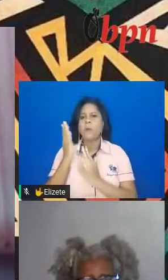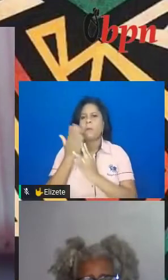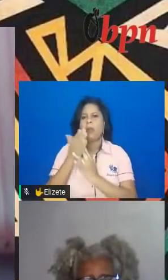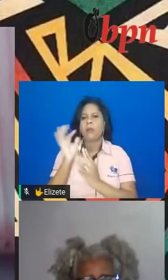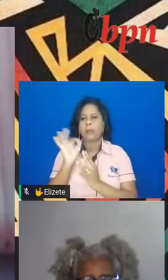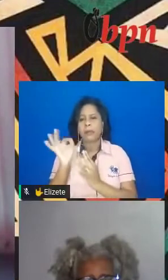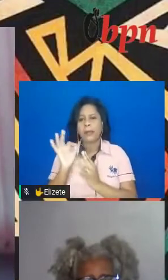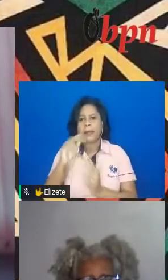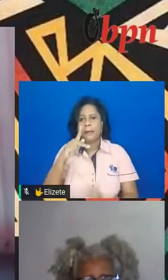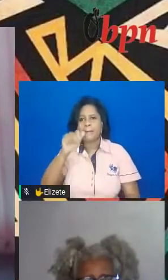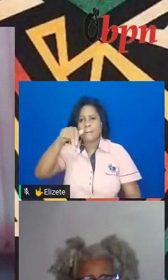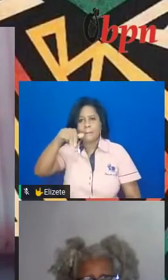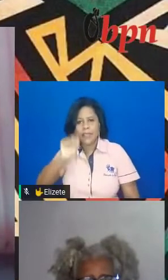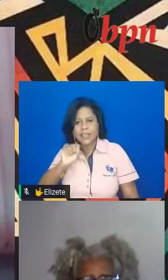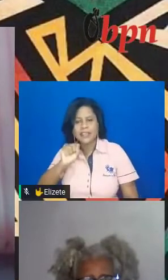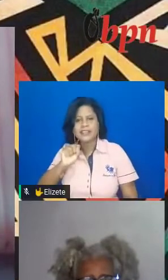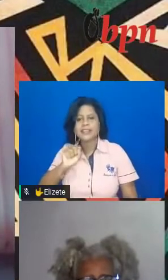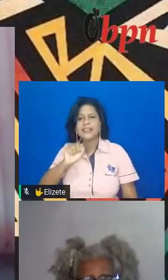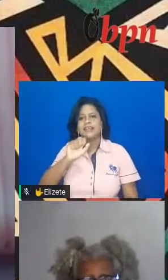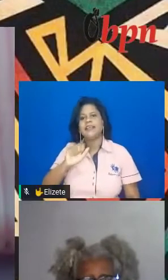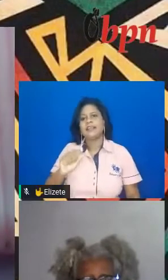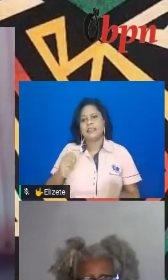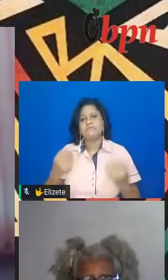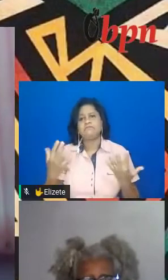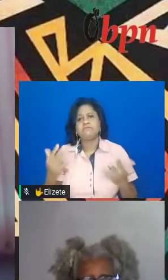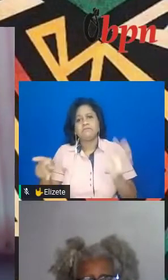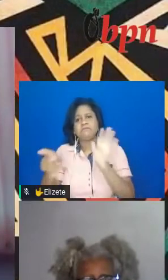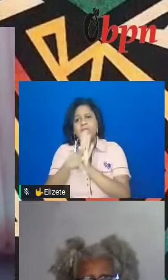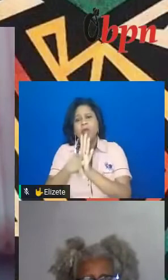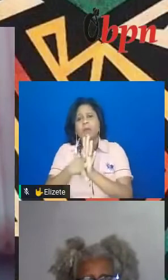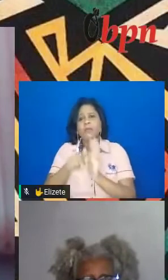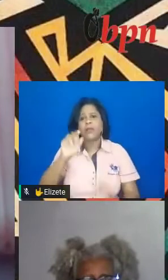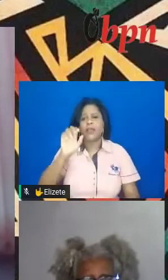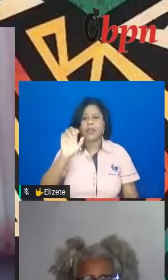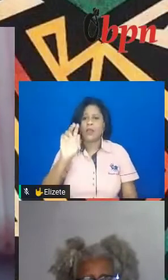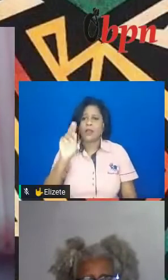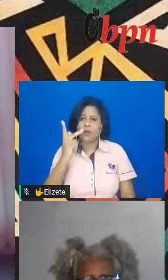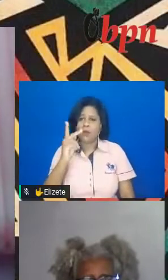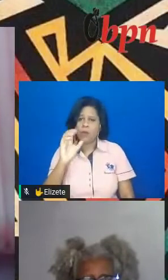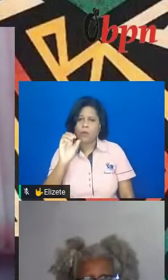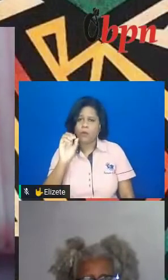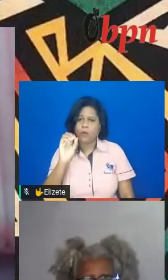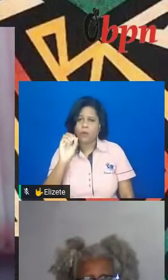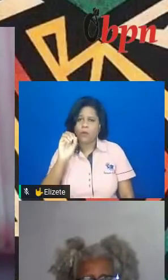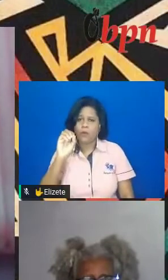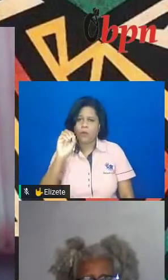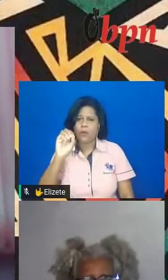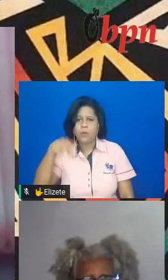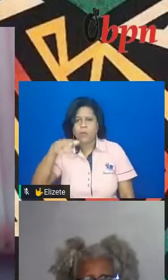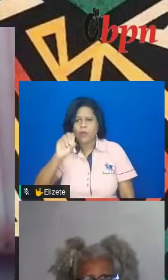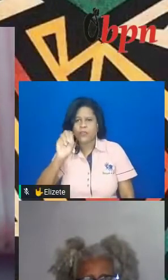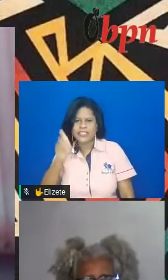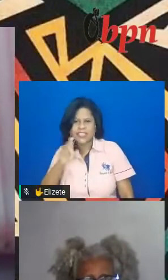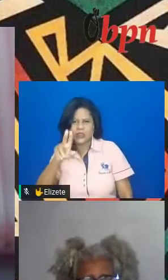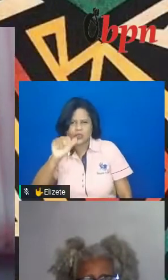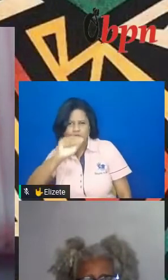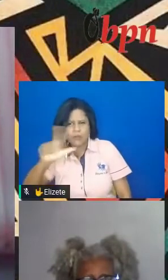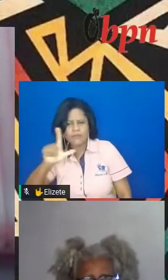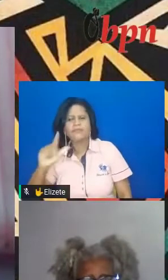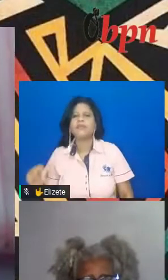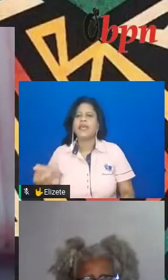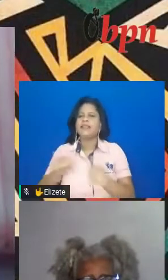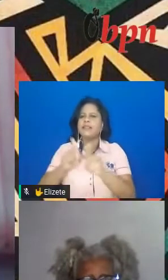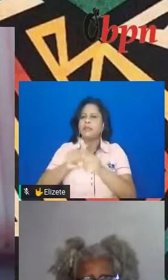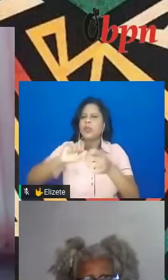e assexuais. Uma ancestralidade, né, que compõe a luta antirracista e que precisa